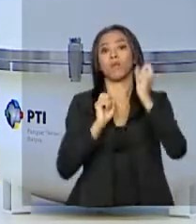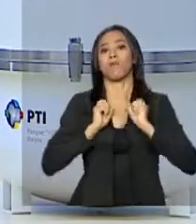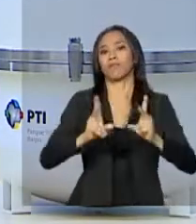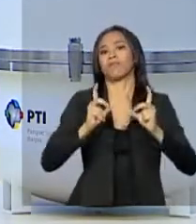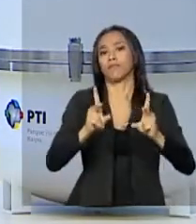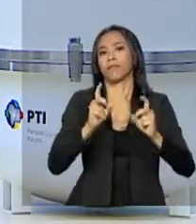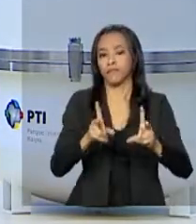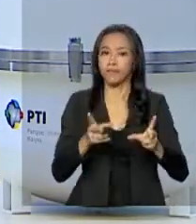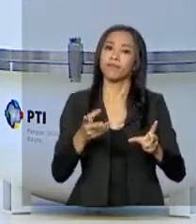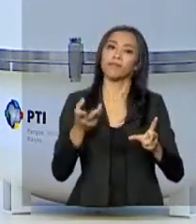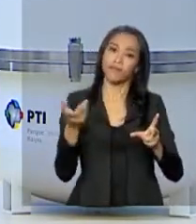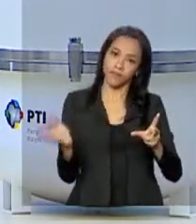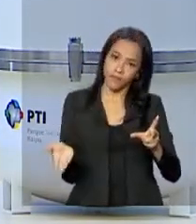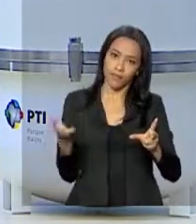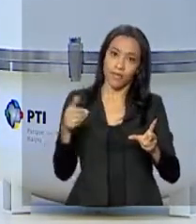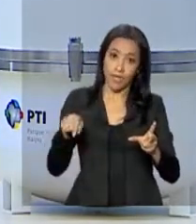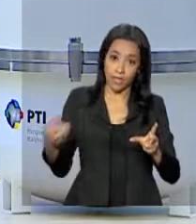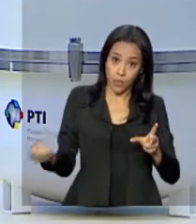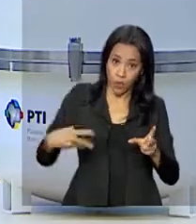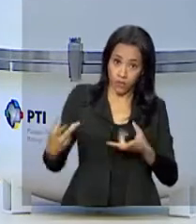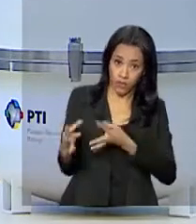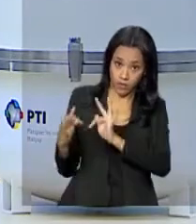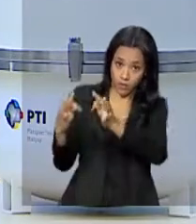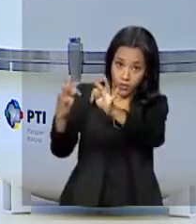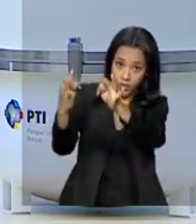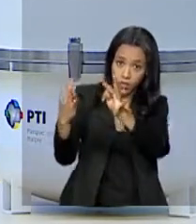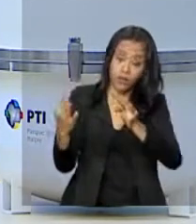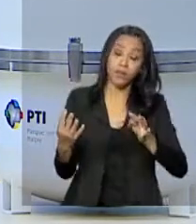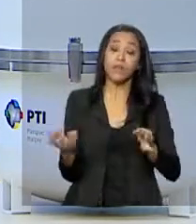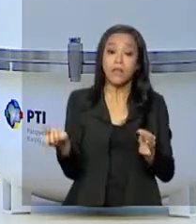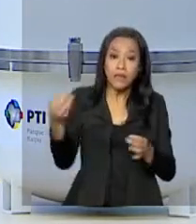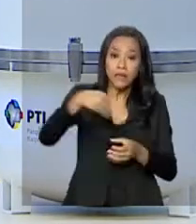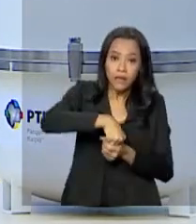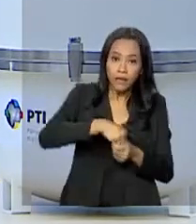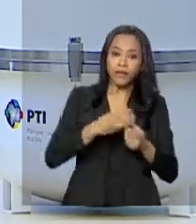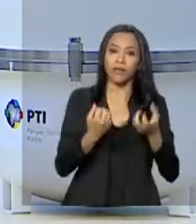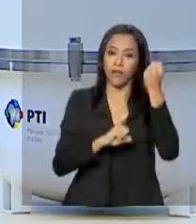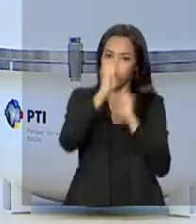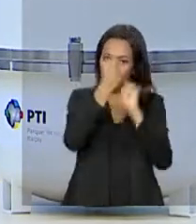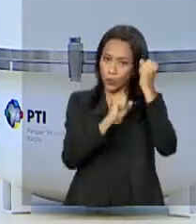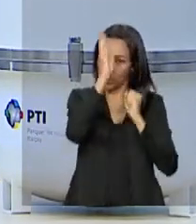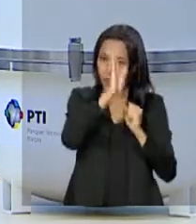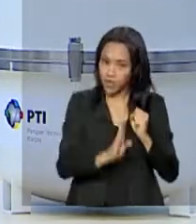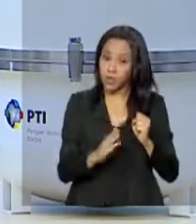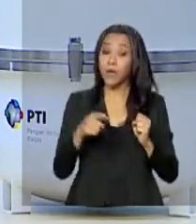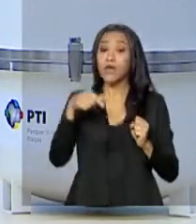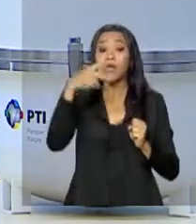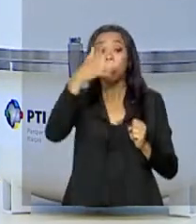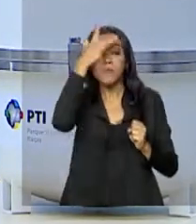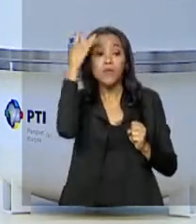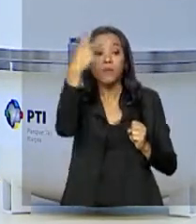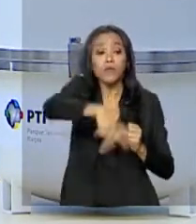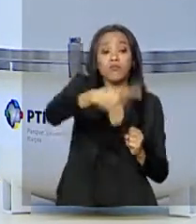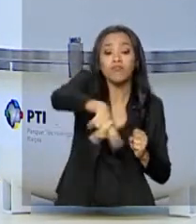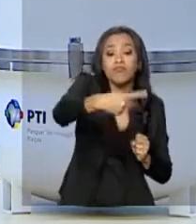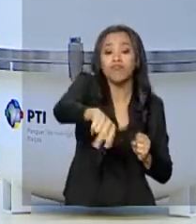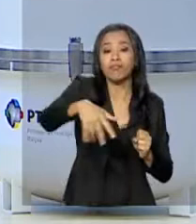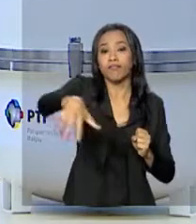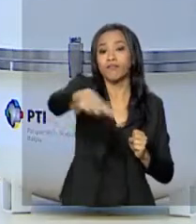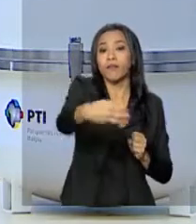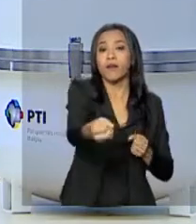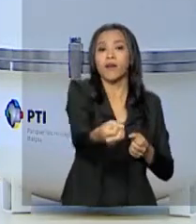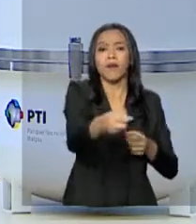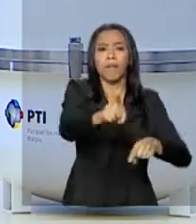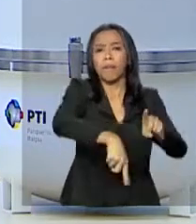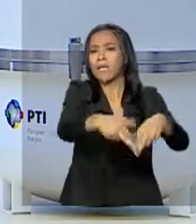seja inserida na indústria brasileira, que a gente possa ter fornecedores locais de partes, componentes,